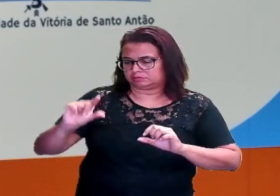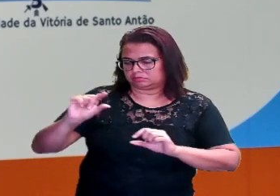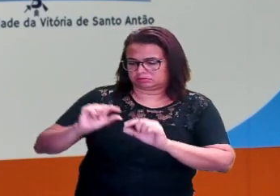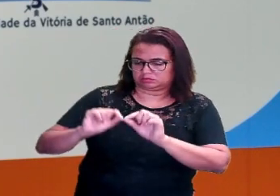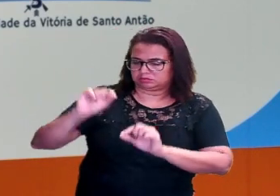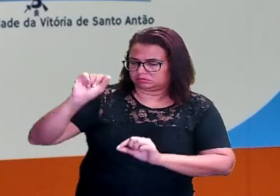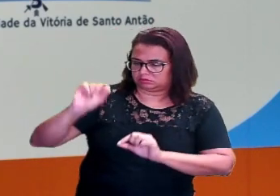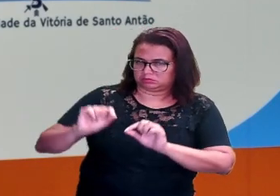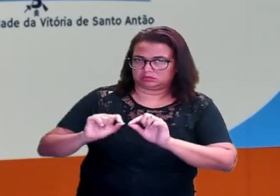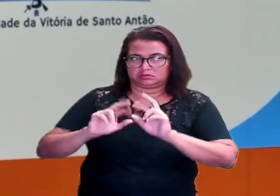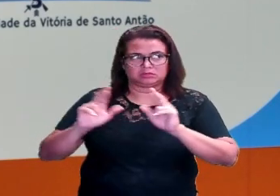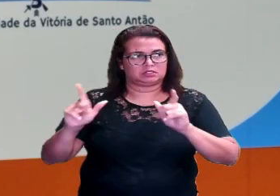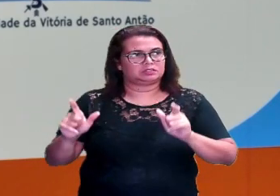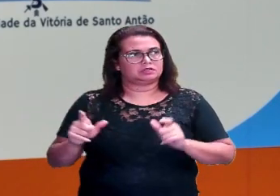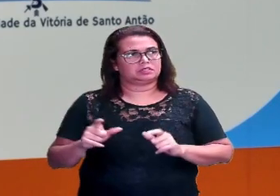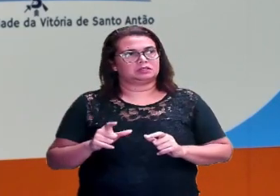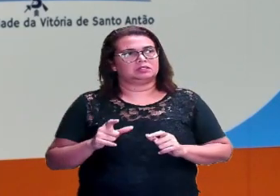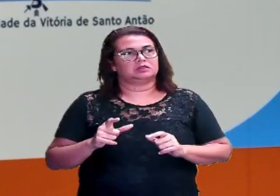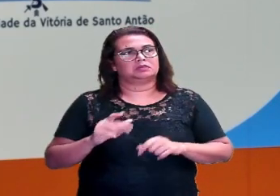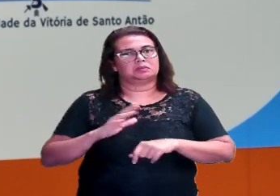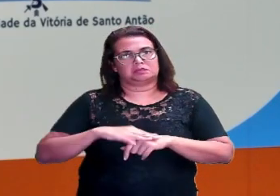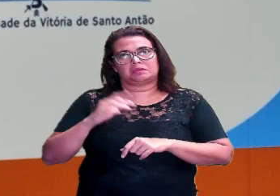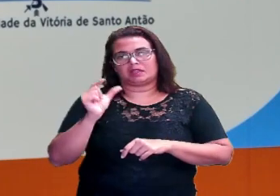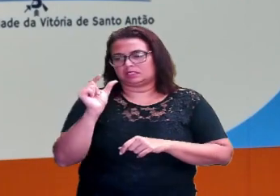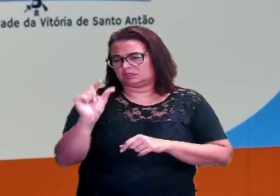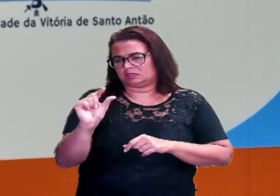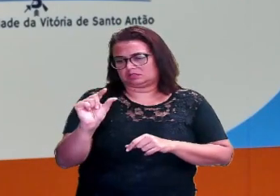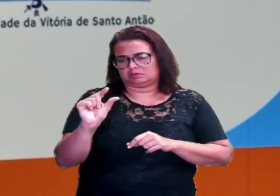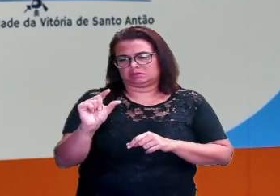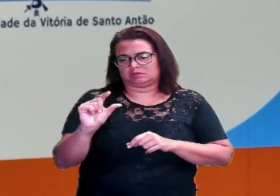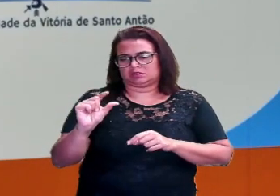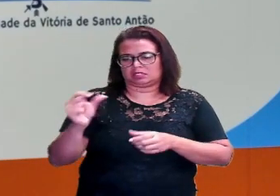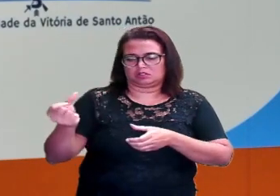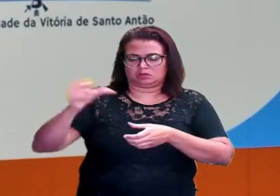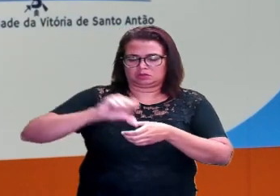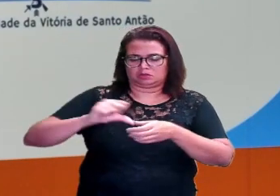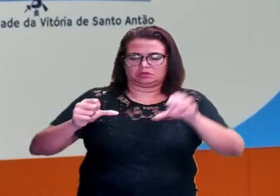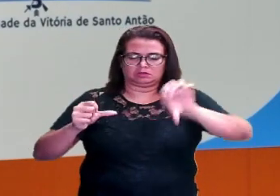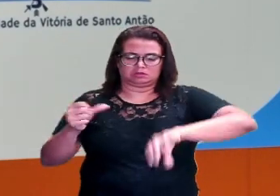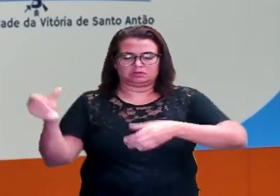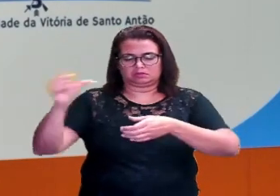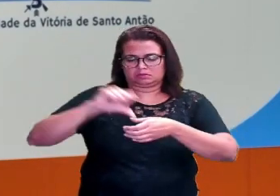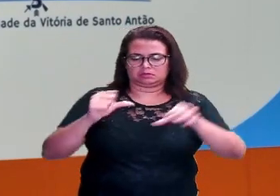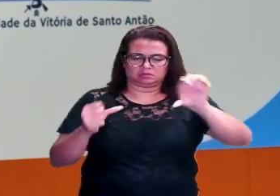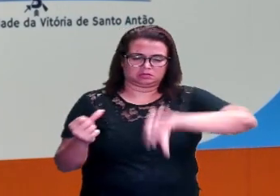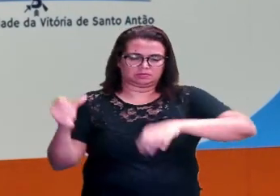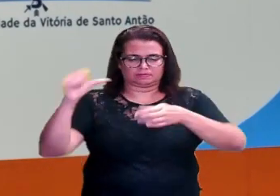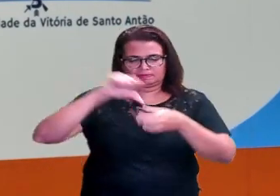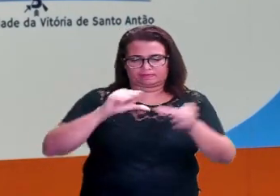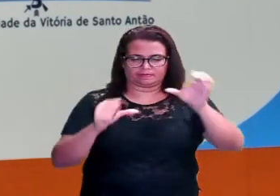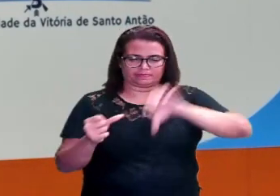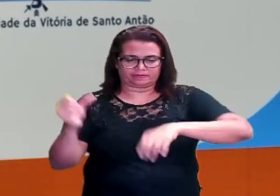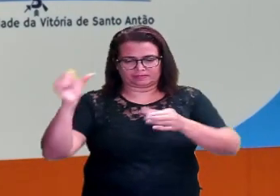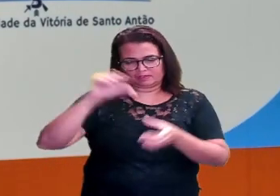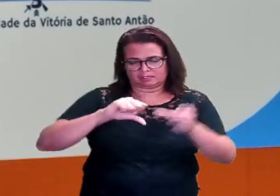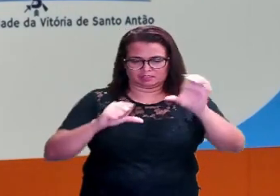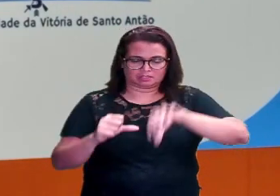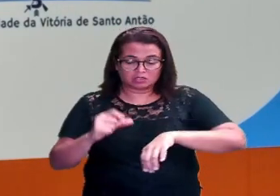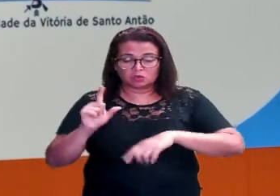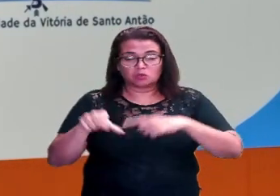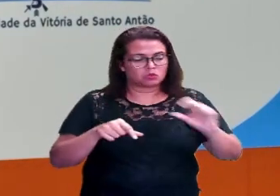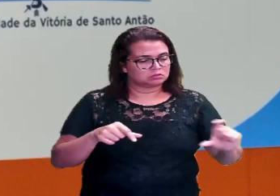vou usar mais quem? Mais esse copo, né, que ele é menor, do que esse. Então, eu vou fazer alguns testes